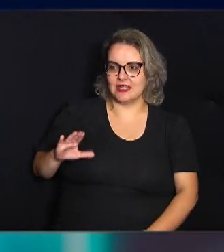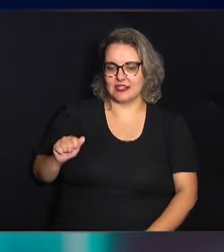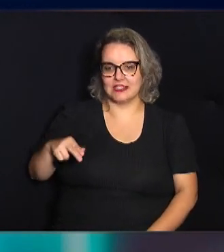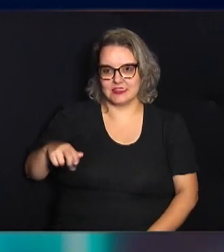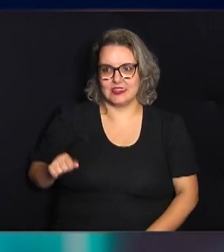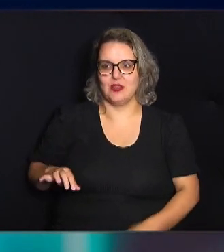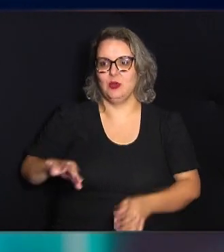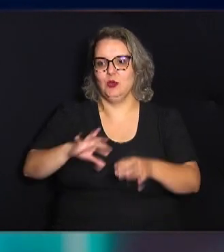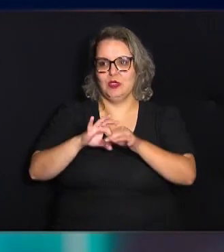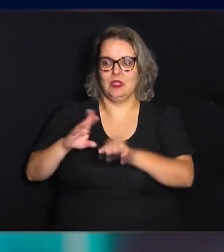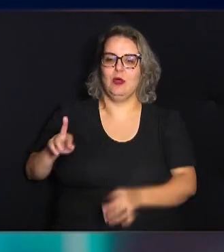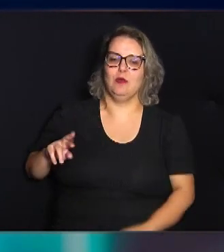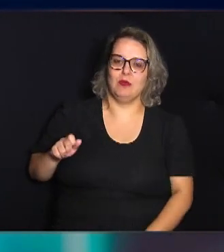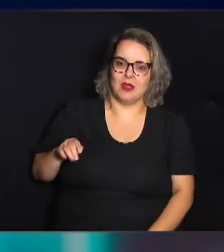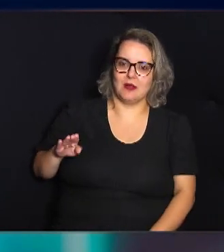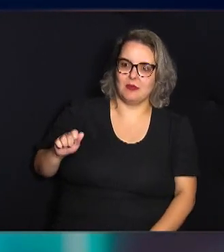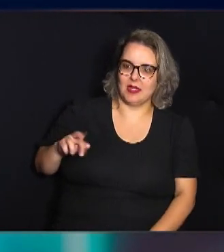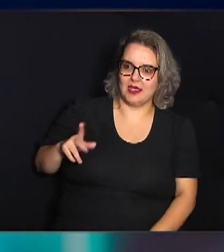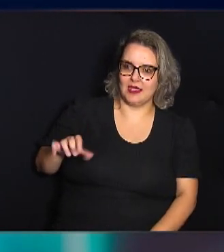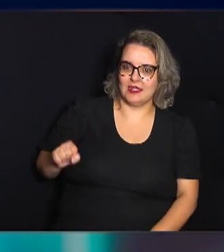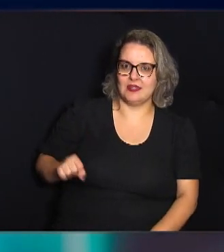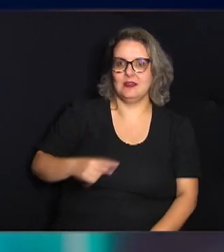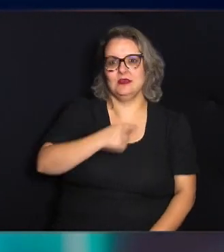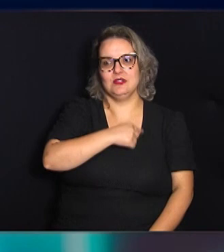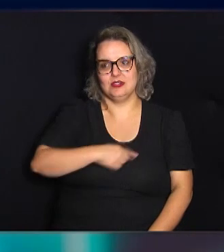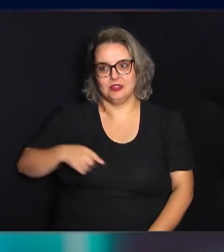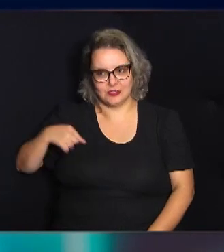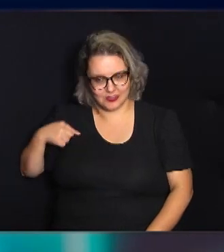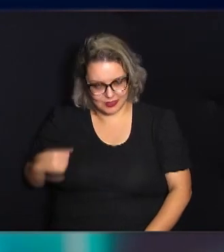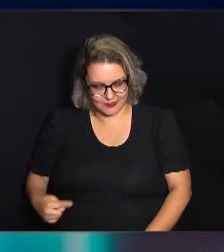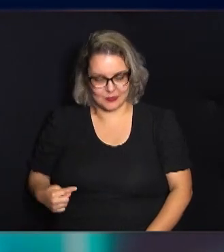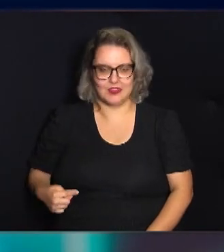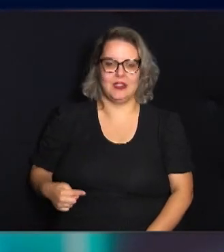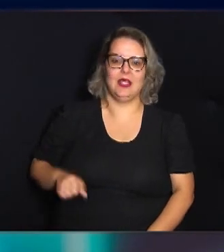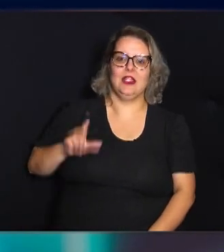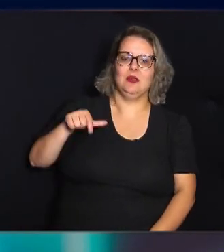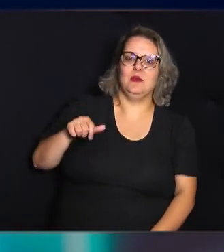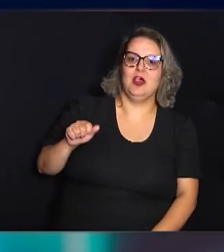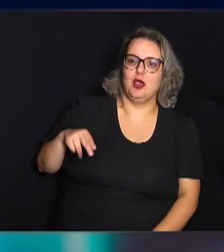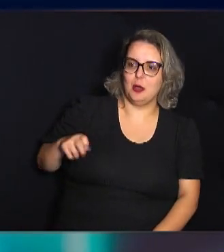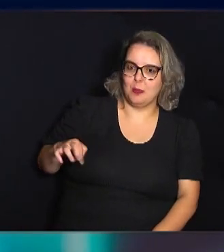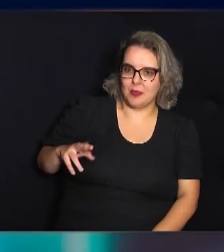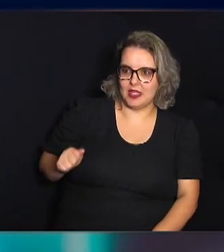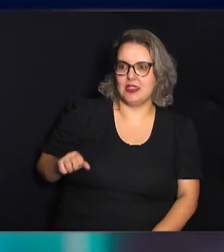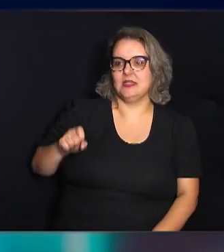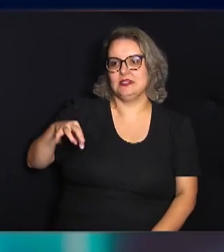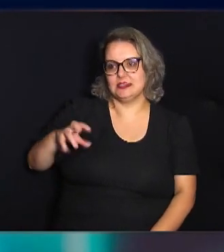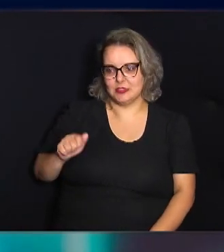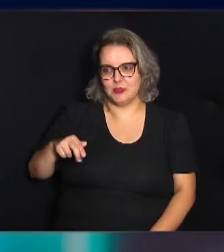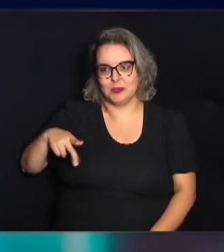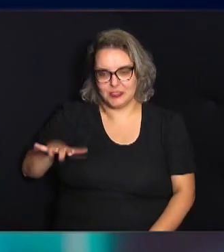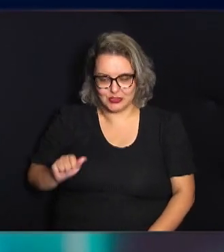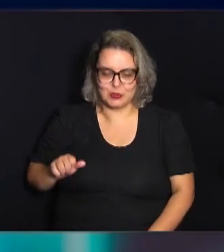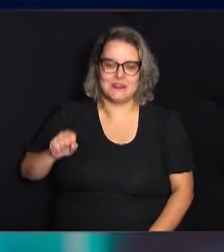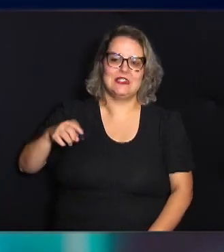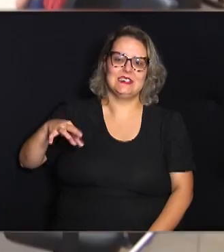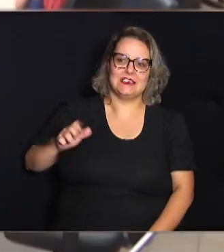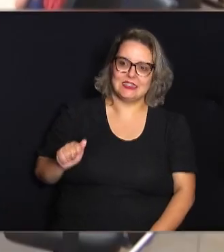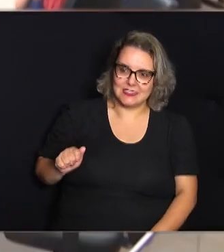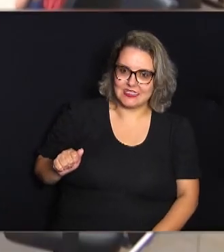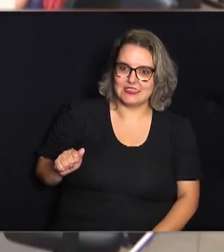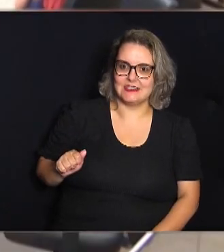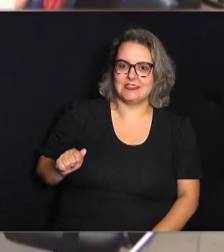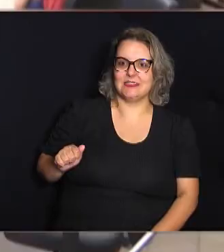Barbarense, South China, foi para a China, América de Natal, Santo Ângelo, Santa Cruz e Chapadão do